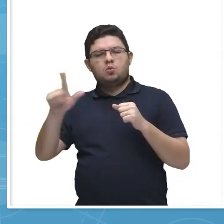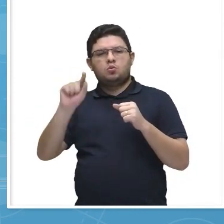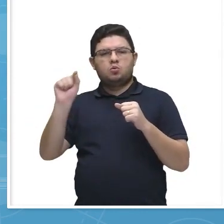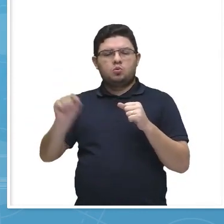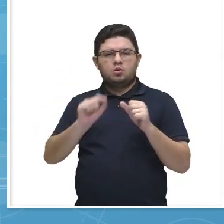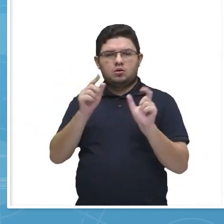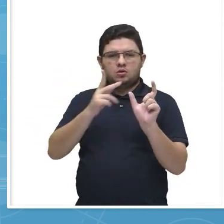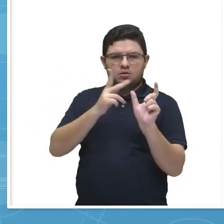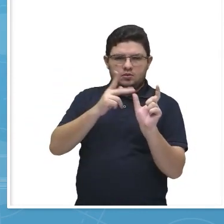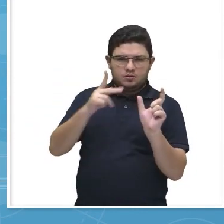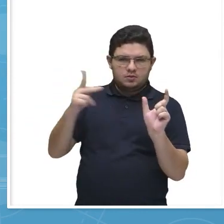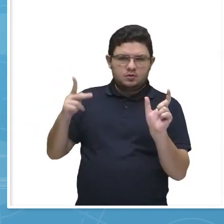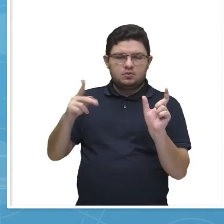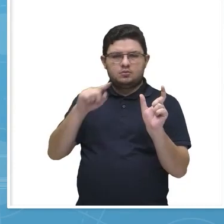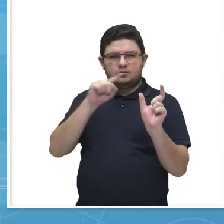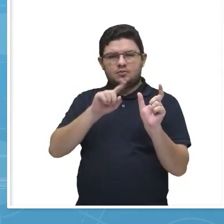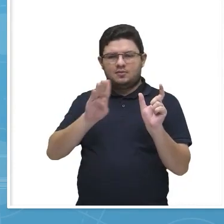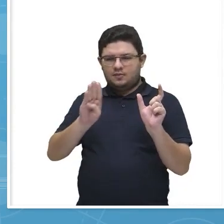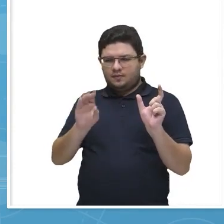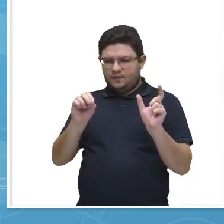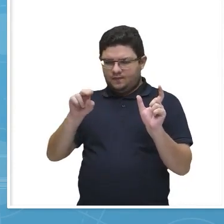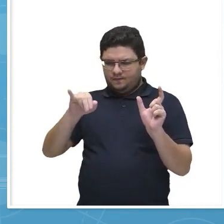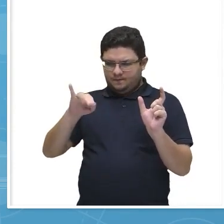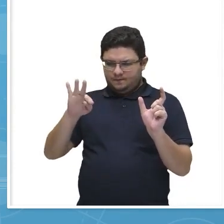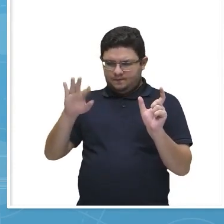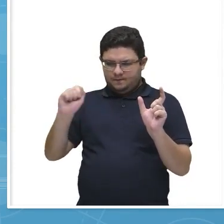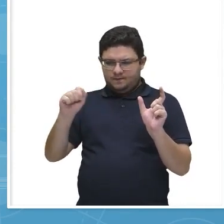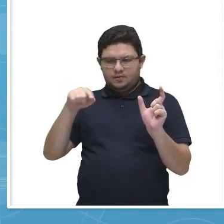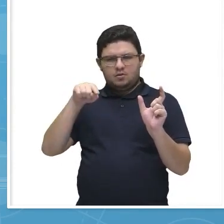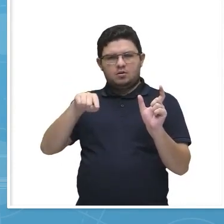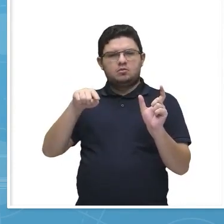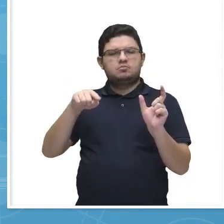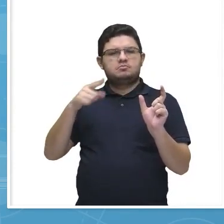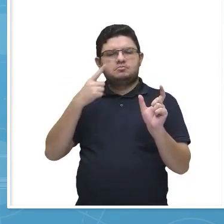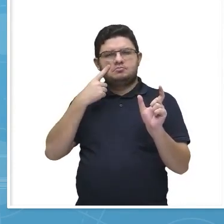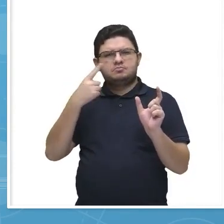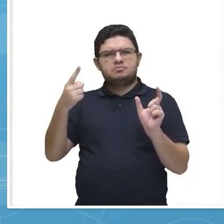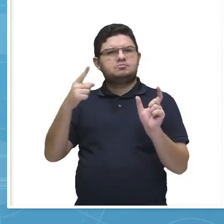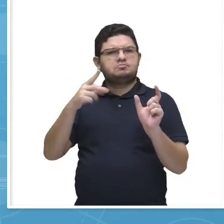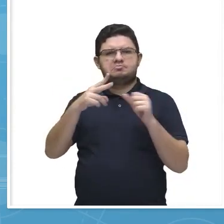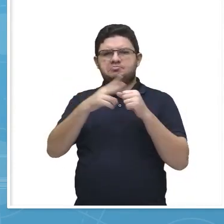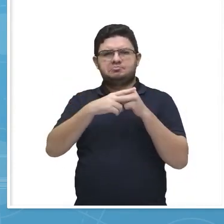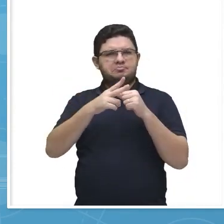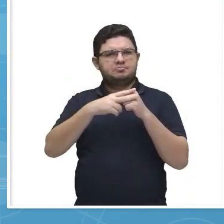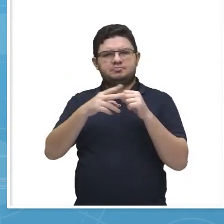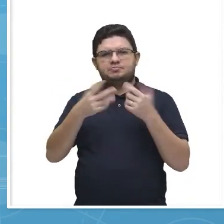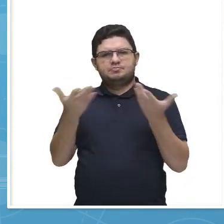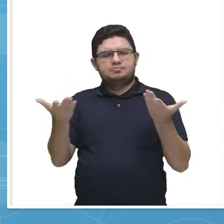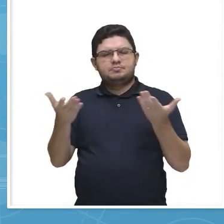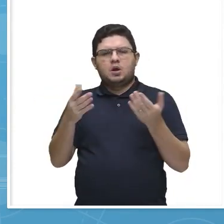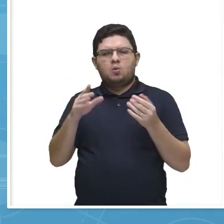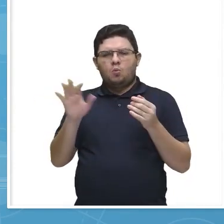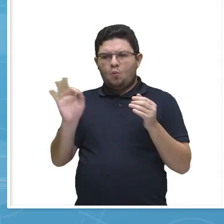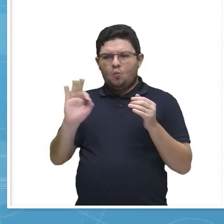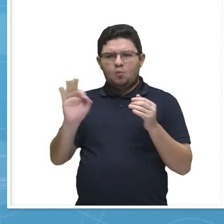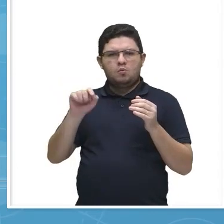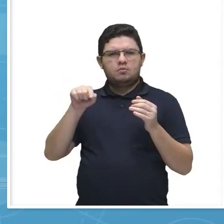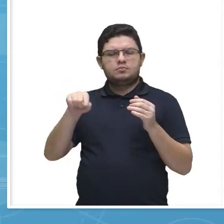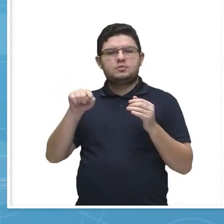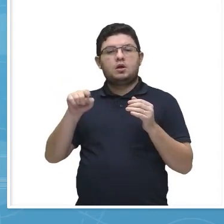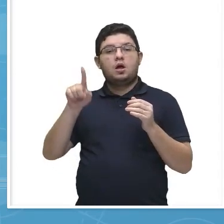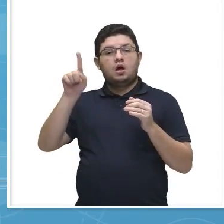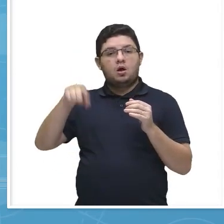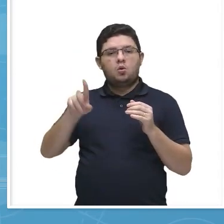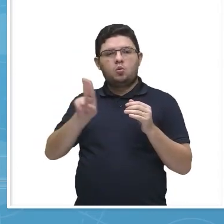predicativo sujeito. Ou seja, como eu tenho uma palavra que não é um verbo no núcleo do predicado, mas sim